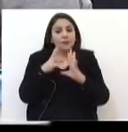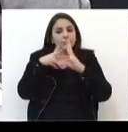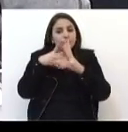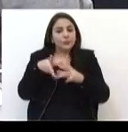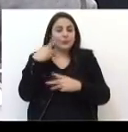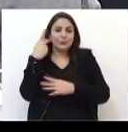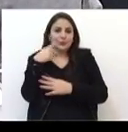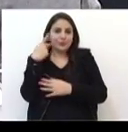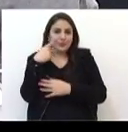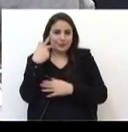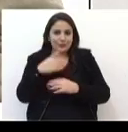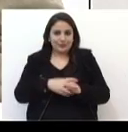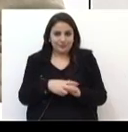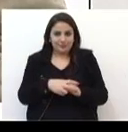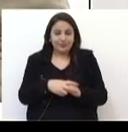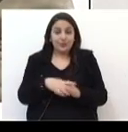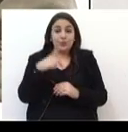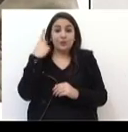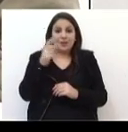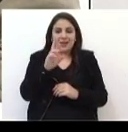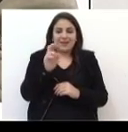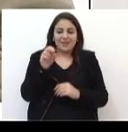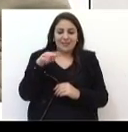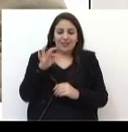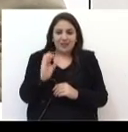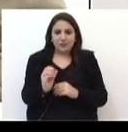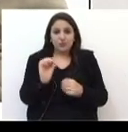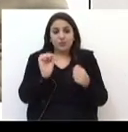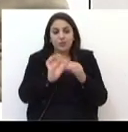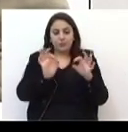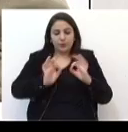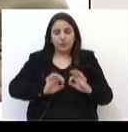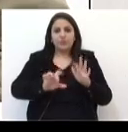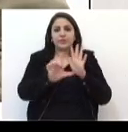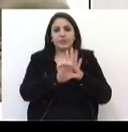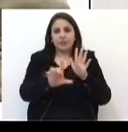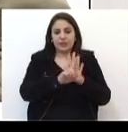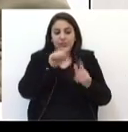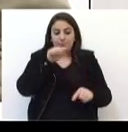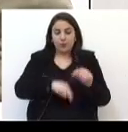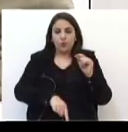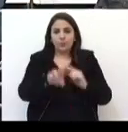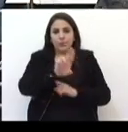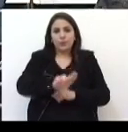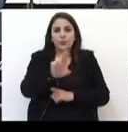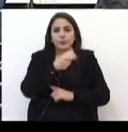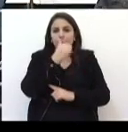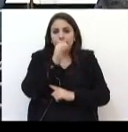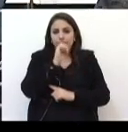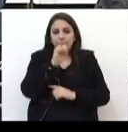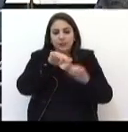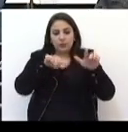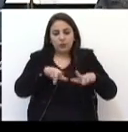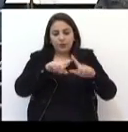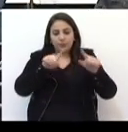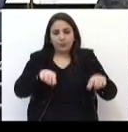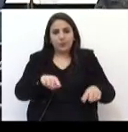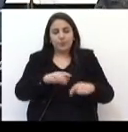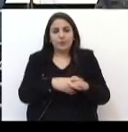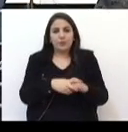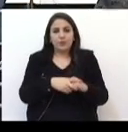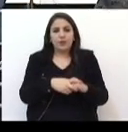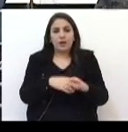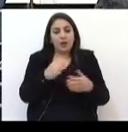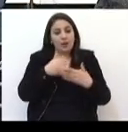dos parlamentares. O vereador Renato Checker, que tem um projeto de lei que proíbe o consumo de bebidas em locais